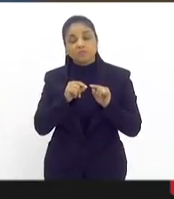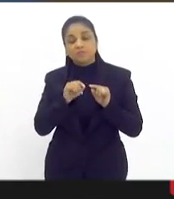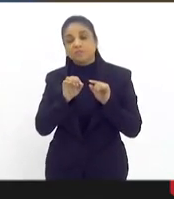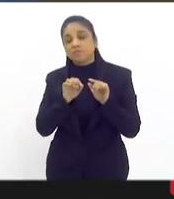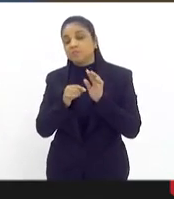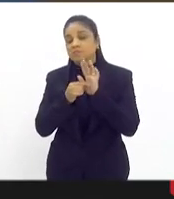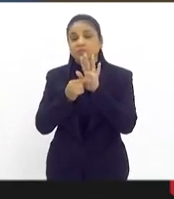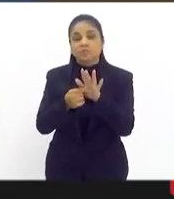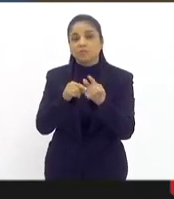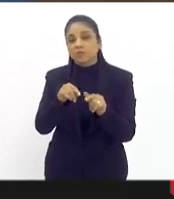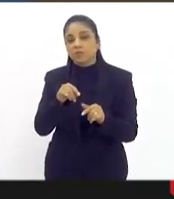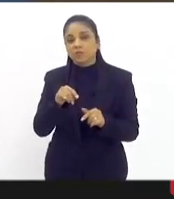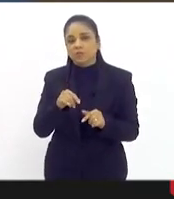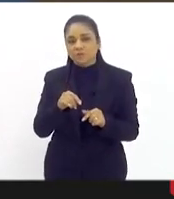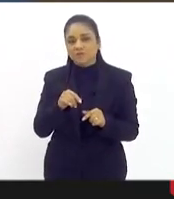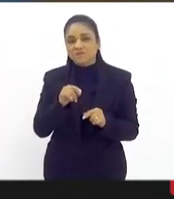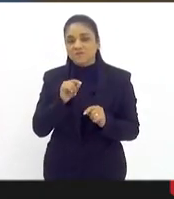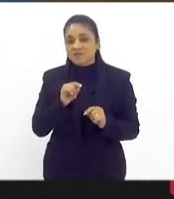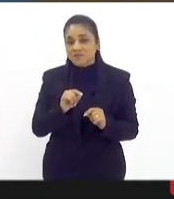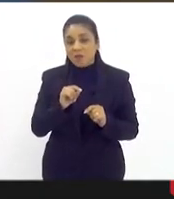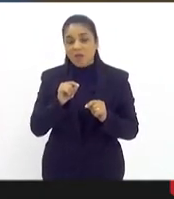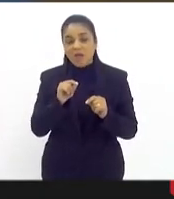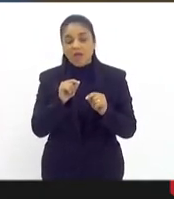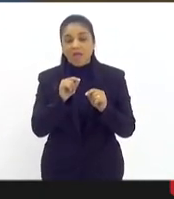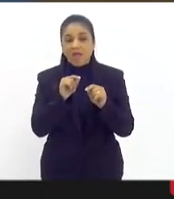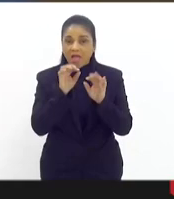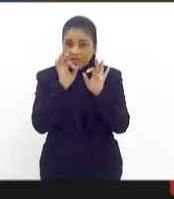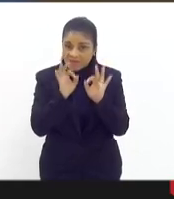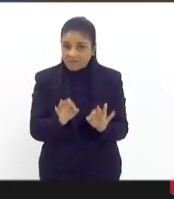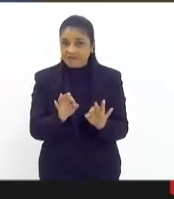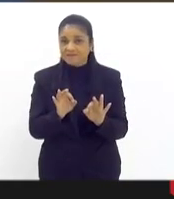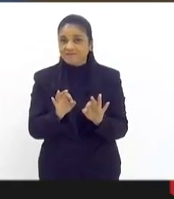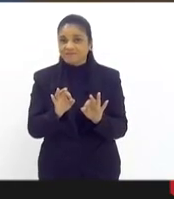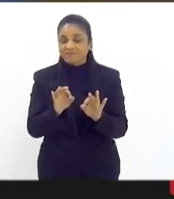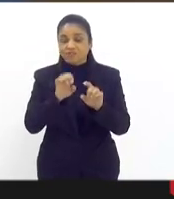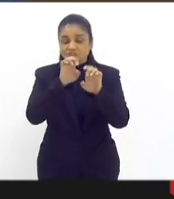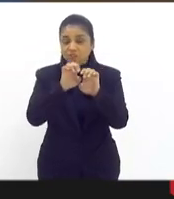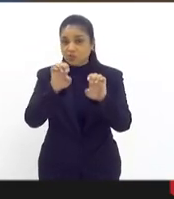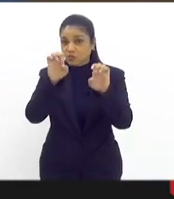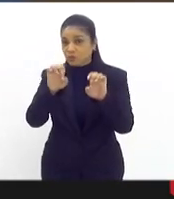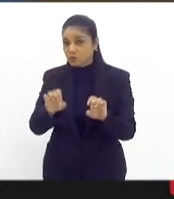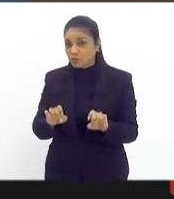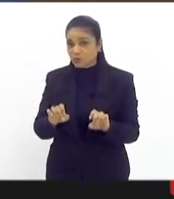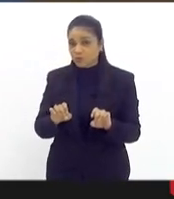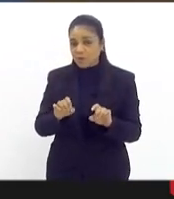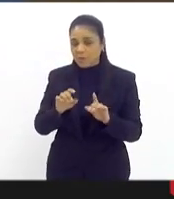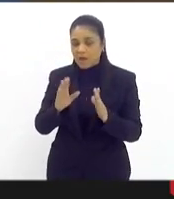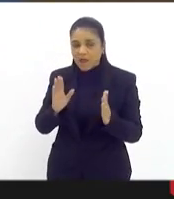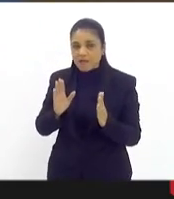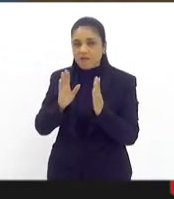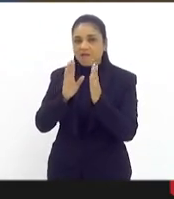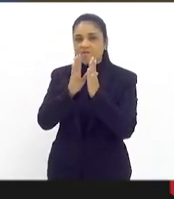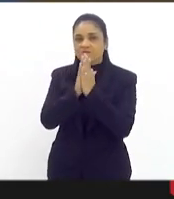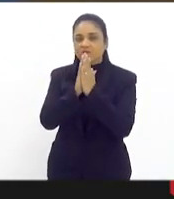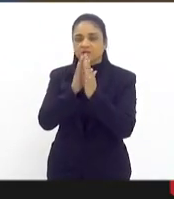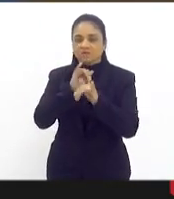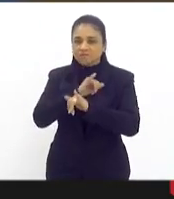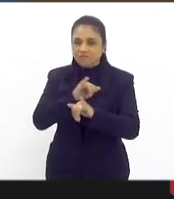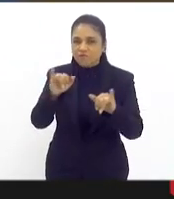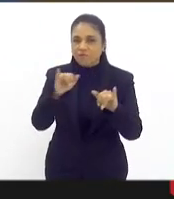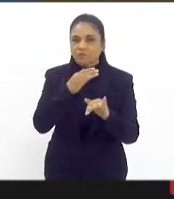essa é, seguramente, das medidas mais estruturais para enfrentar a desinformação.